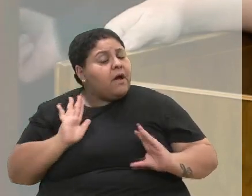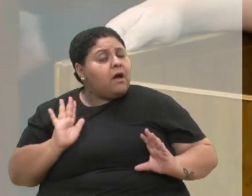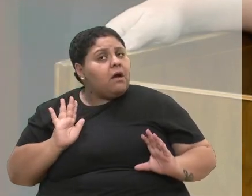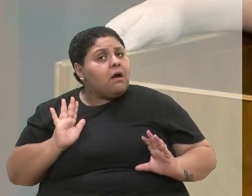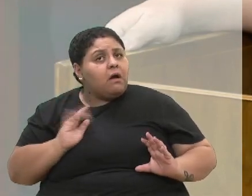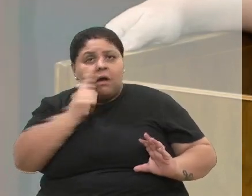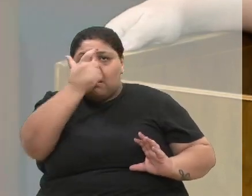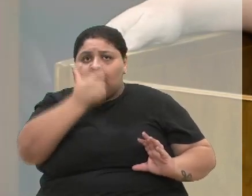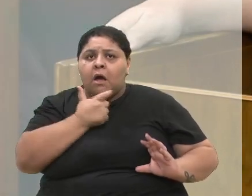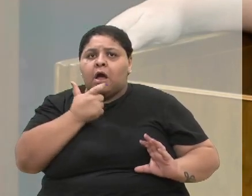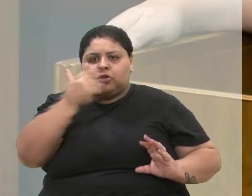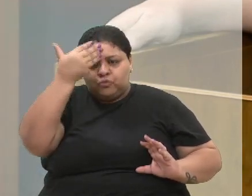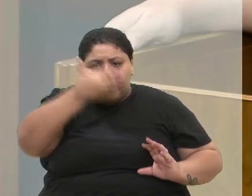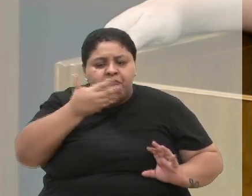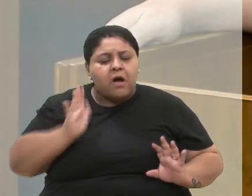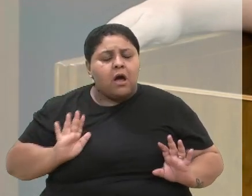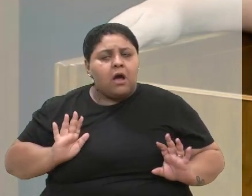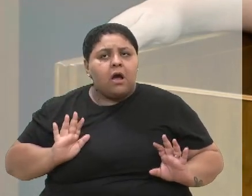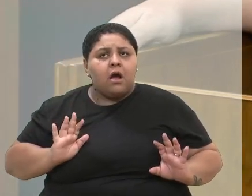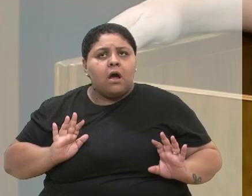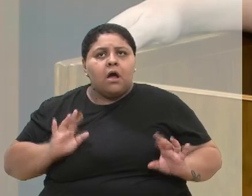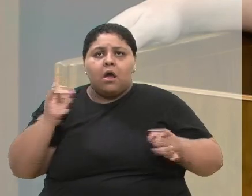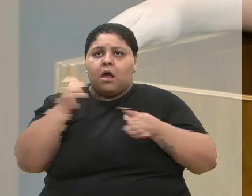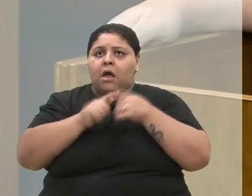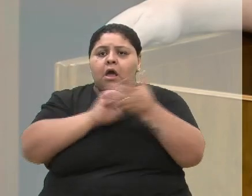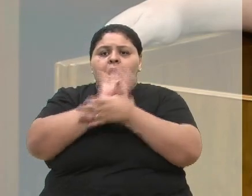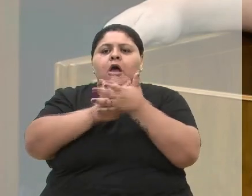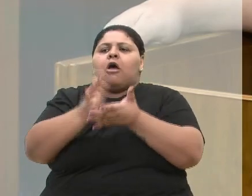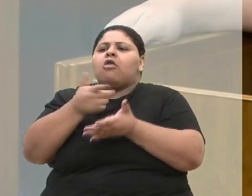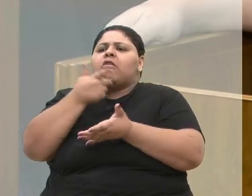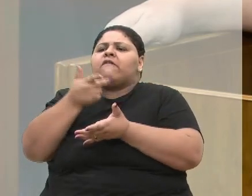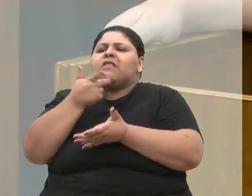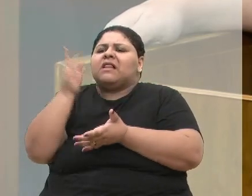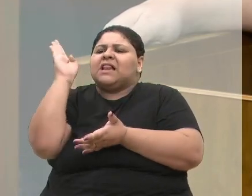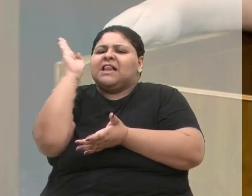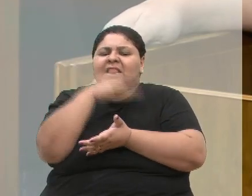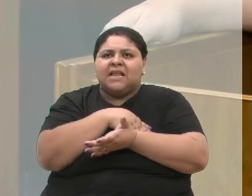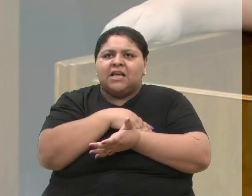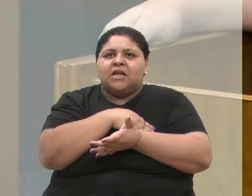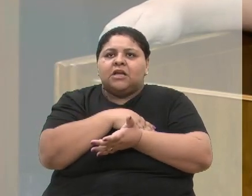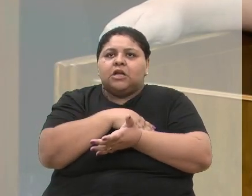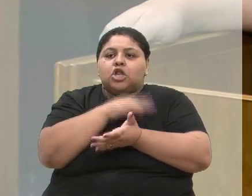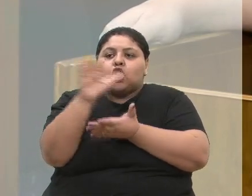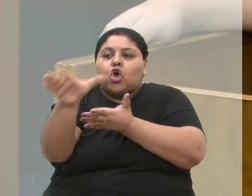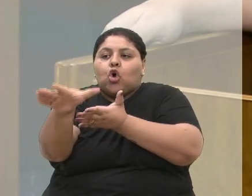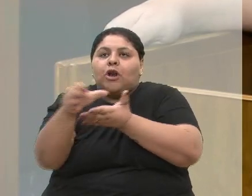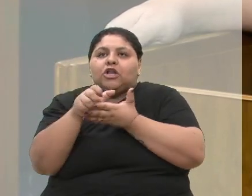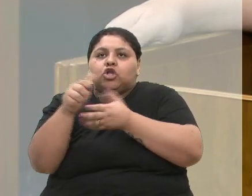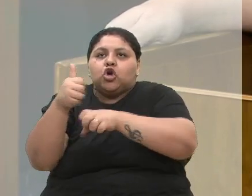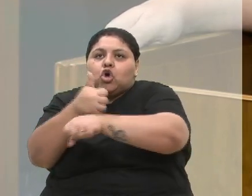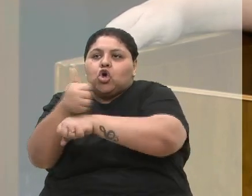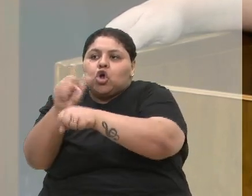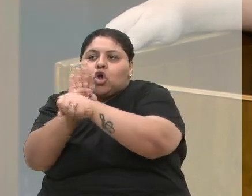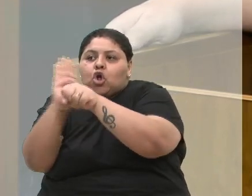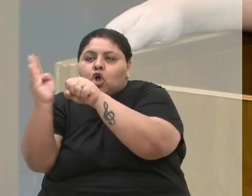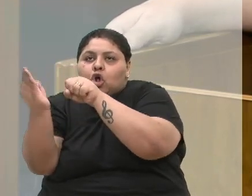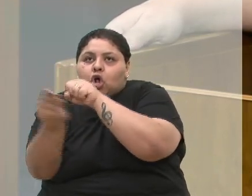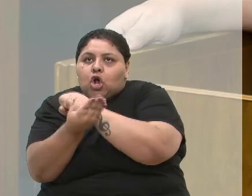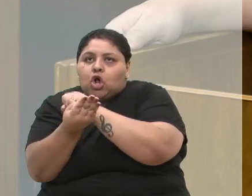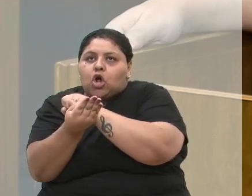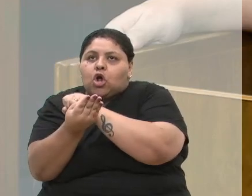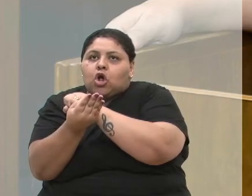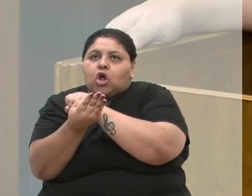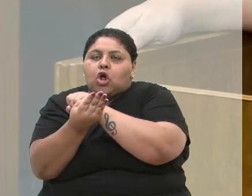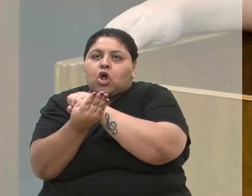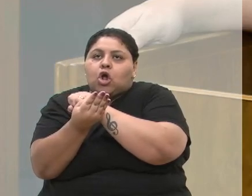Acho que isso é melhor provar. Porque assim, ninguém está falando mal do coletor lá, que está lá no bairro. O senhor está dizendo que